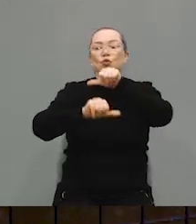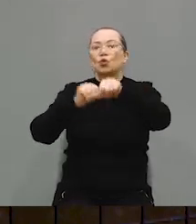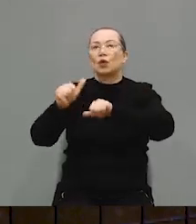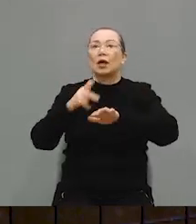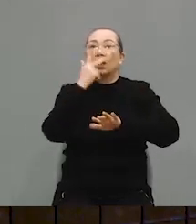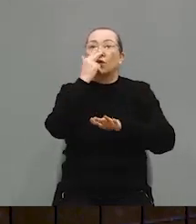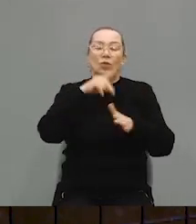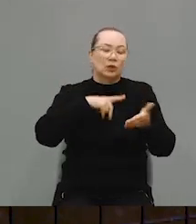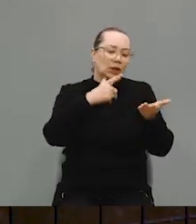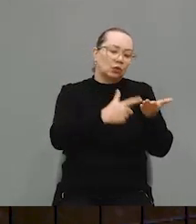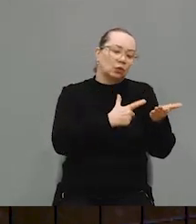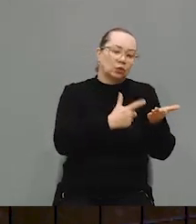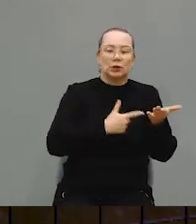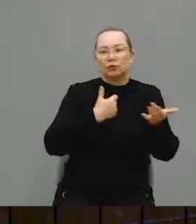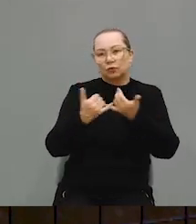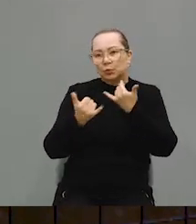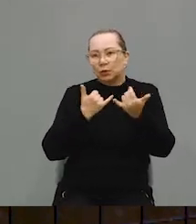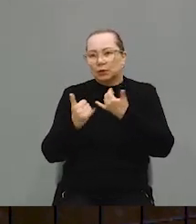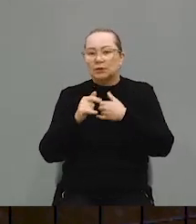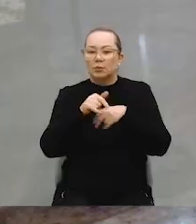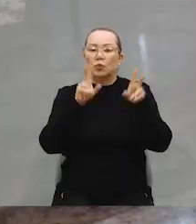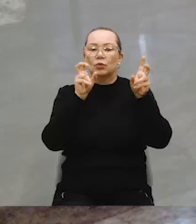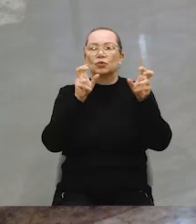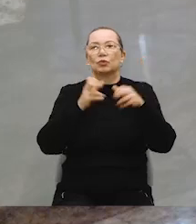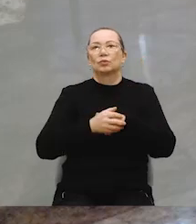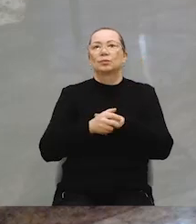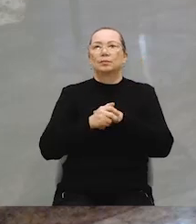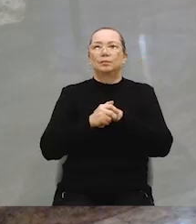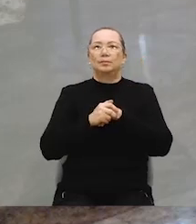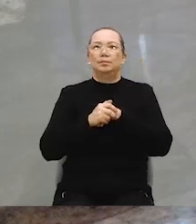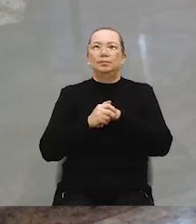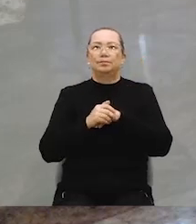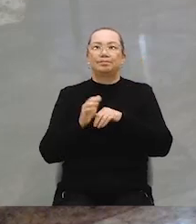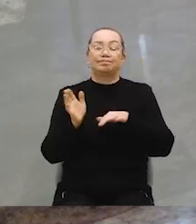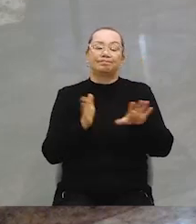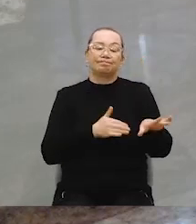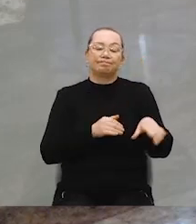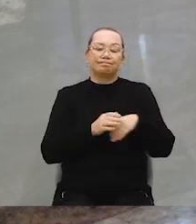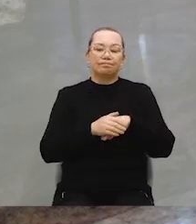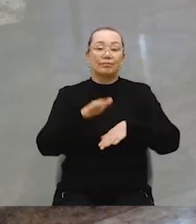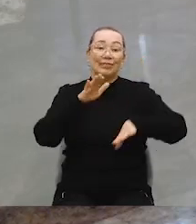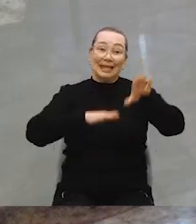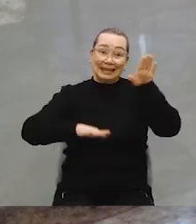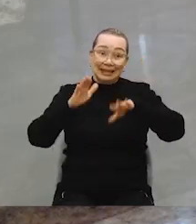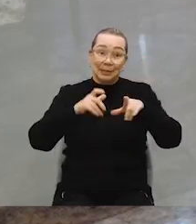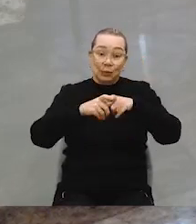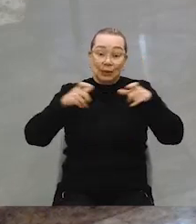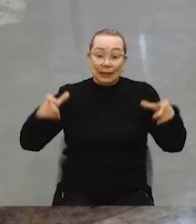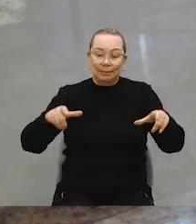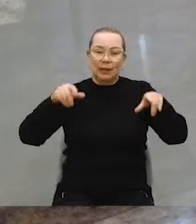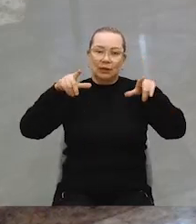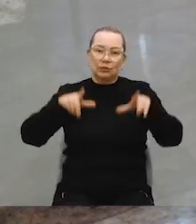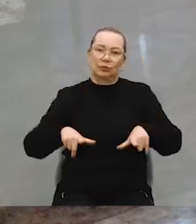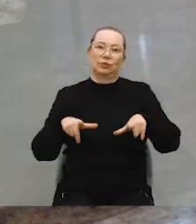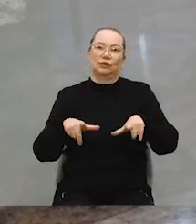como está no livro, digamos assim, essa gama temática? Vai depender muito do tamanho do espaço,